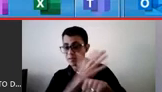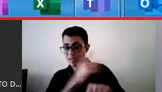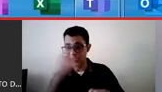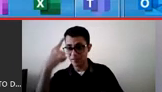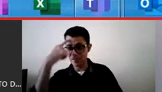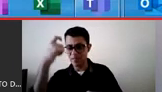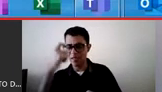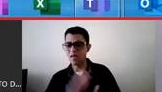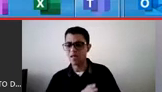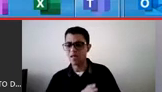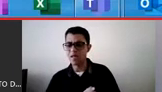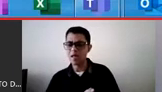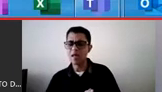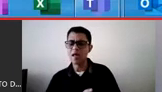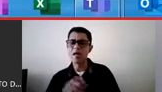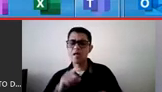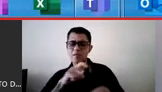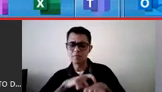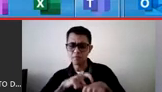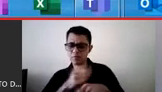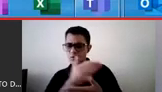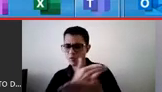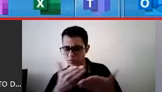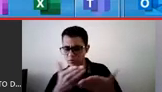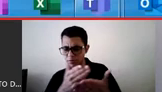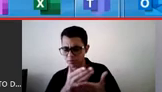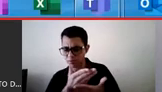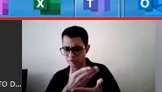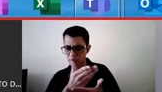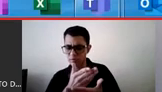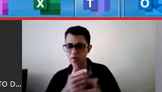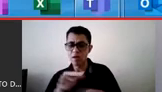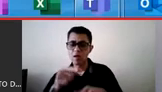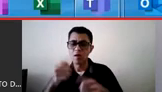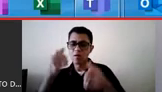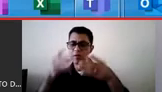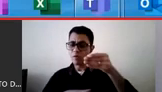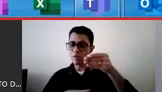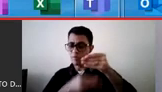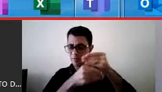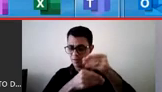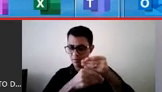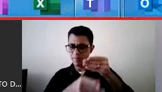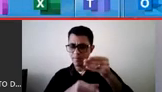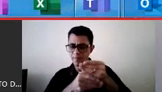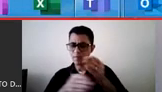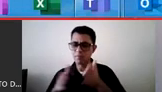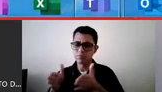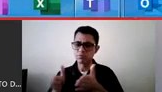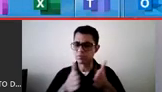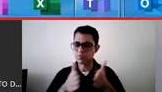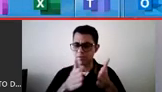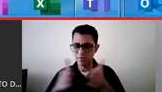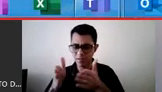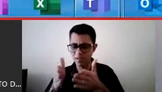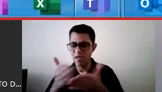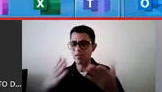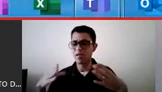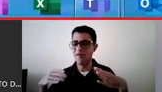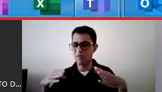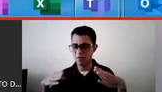A gente ter um momento, que nem a Alexandre estava falando de numa fala anterior dela, de pegar e ir para o parque, caminhar, férias,